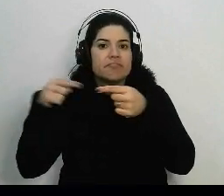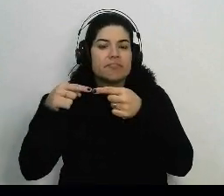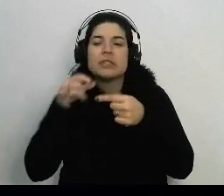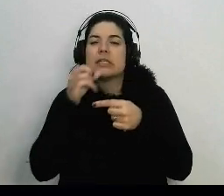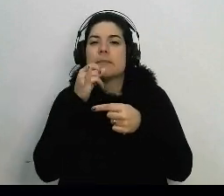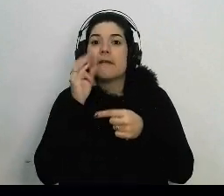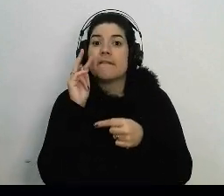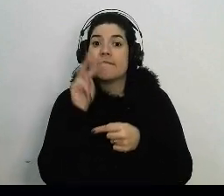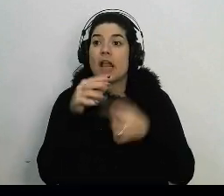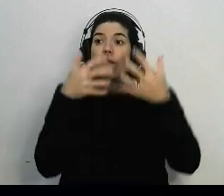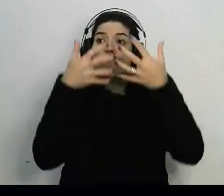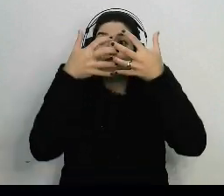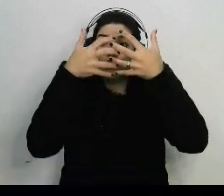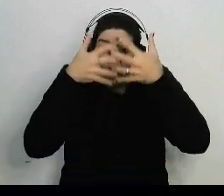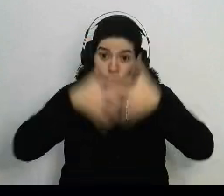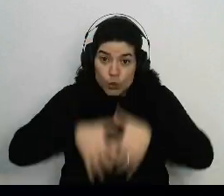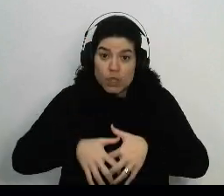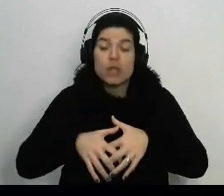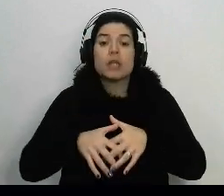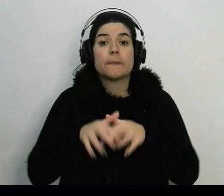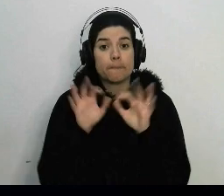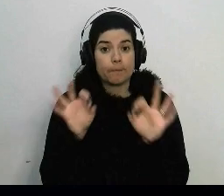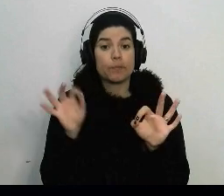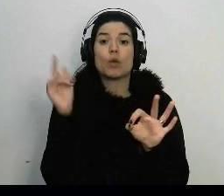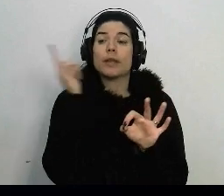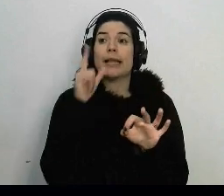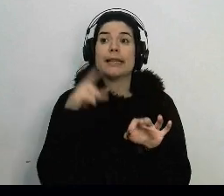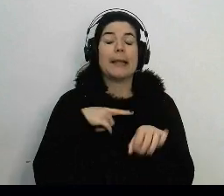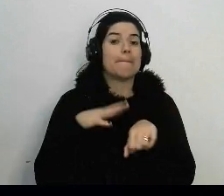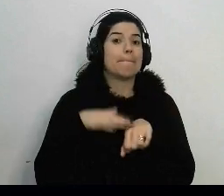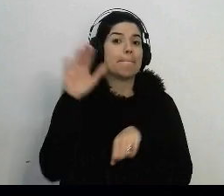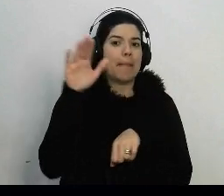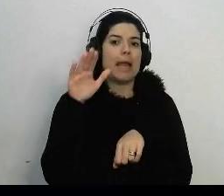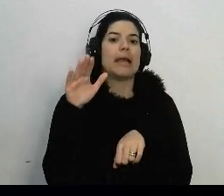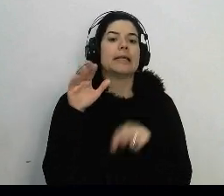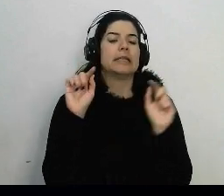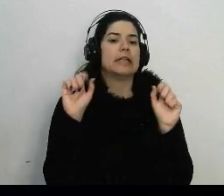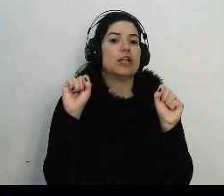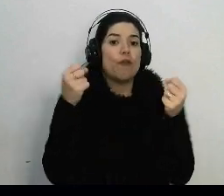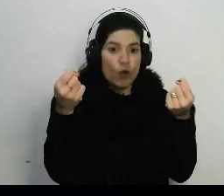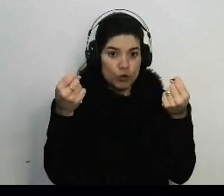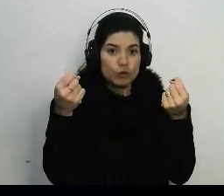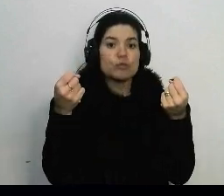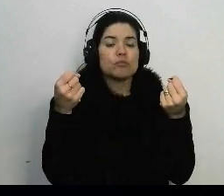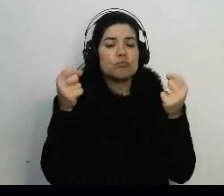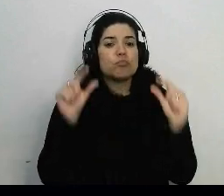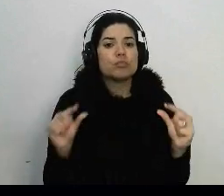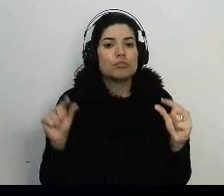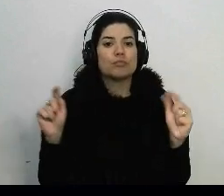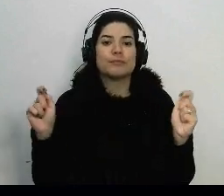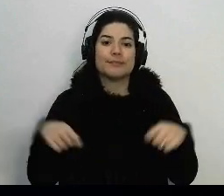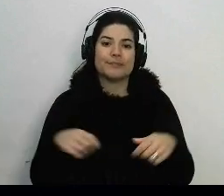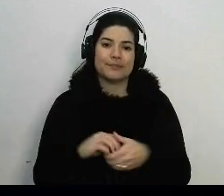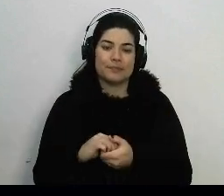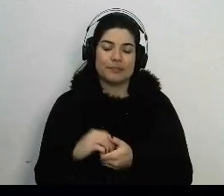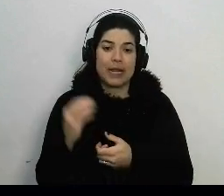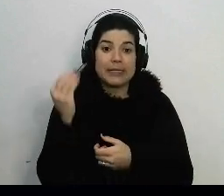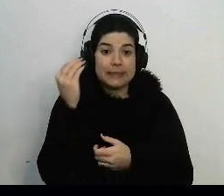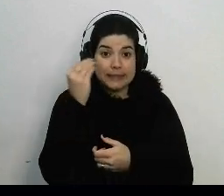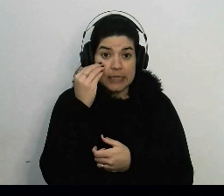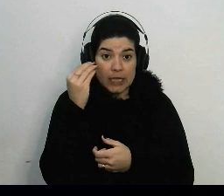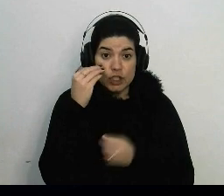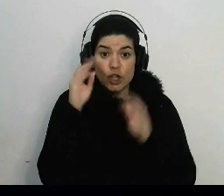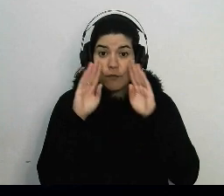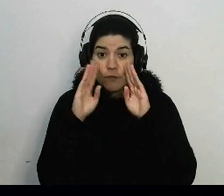funcionalidade, normalmente a gente acaba gerando maior cobertura com menor esforço. Então, um teste focando na